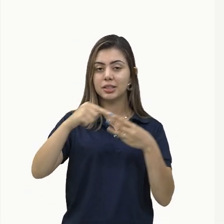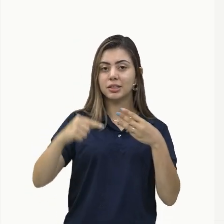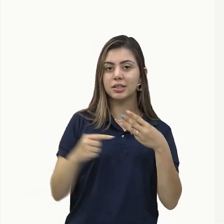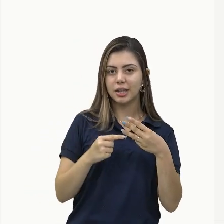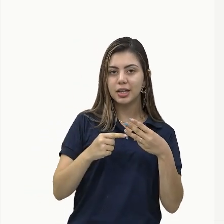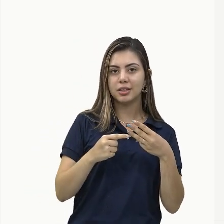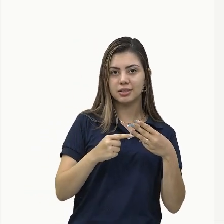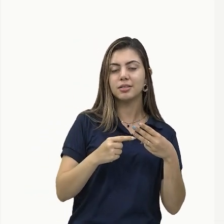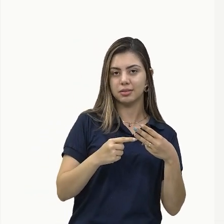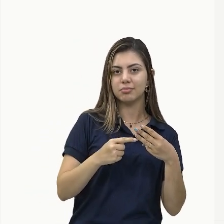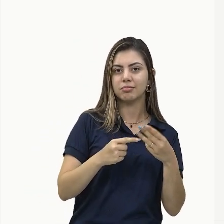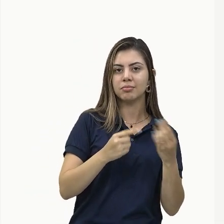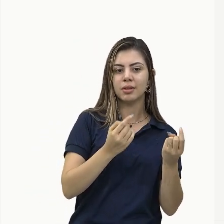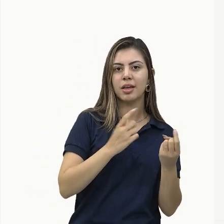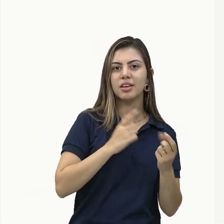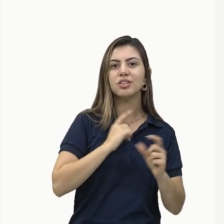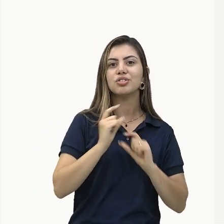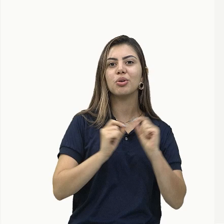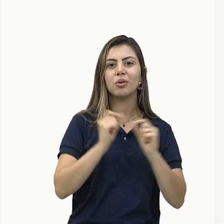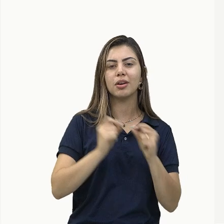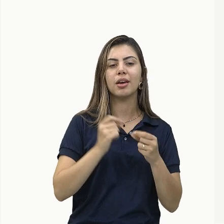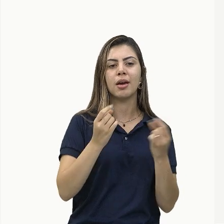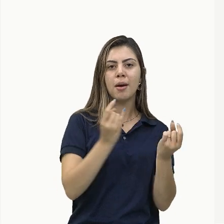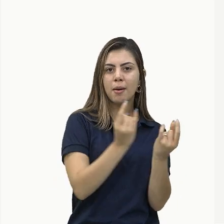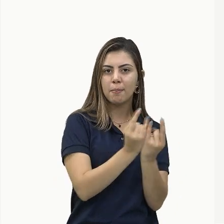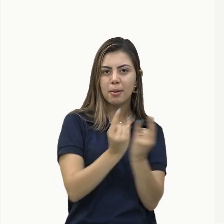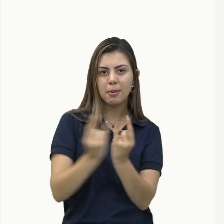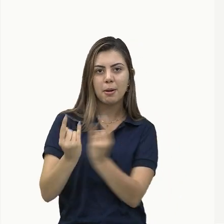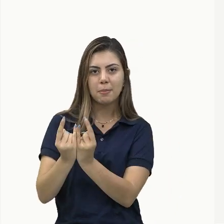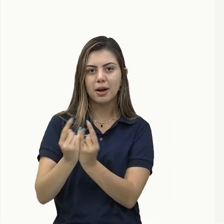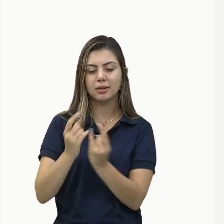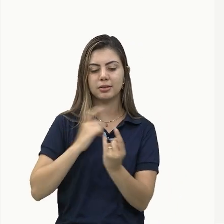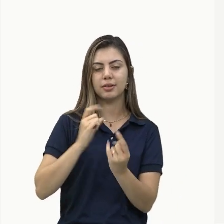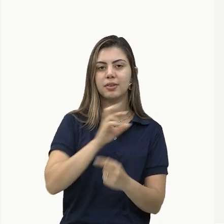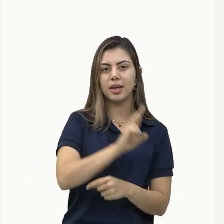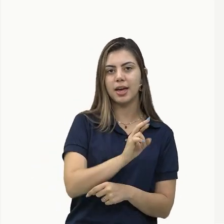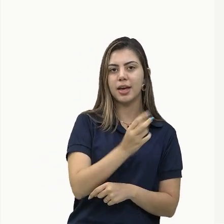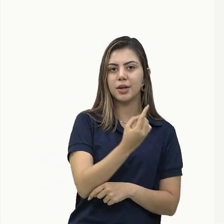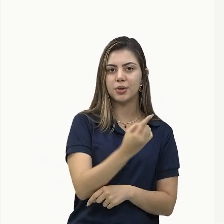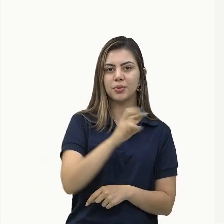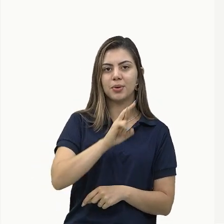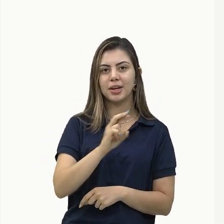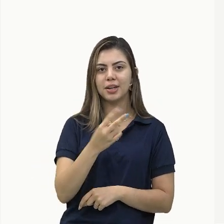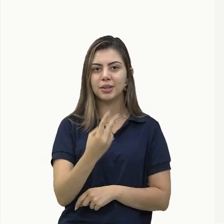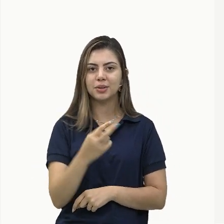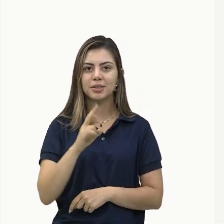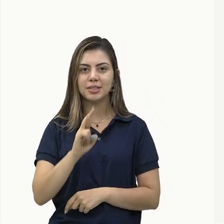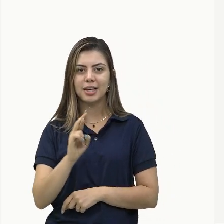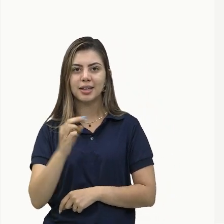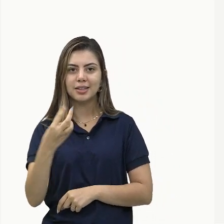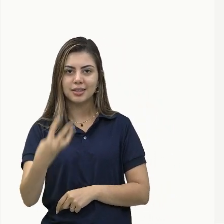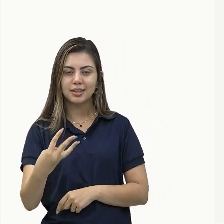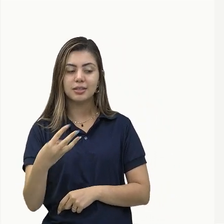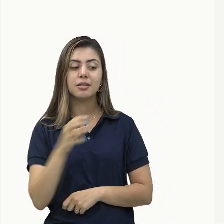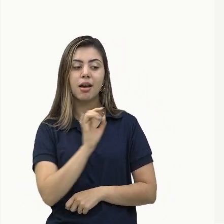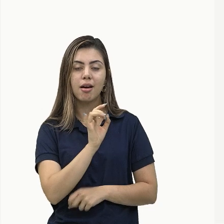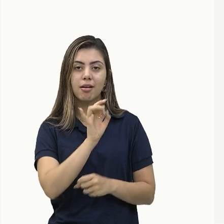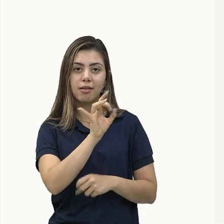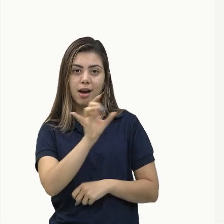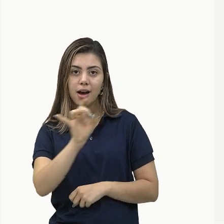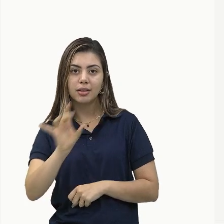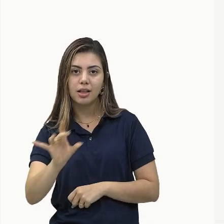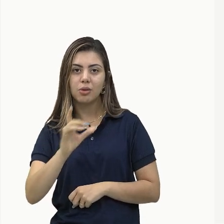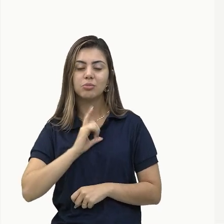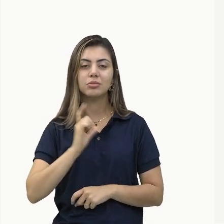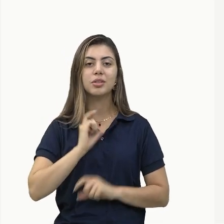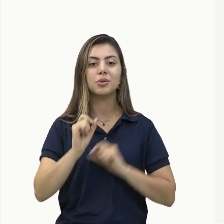resistências diferentes, claro, né, R1, R2 e R3, cada uma daquelas resistências vai ter uma